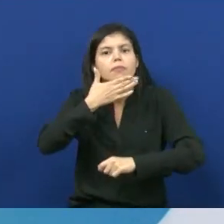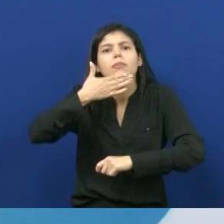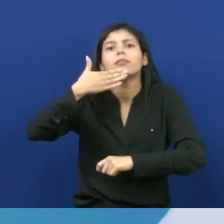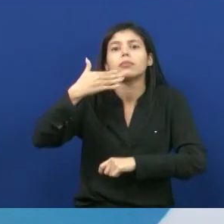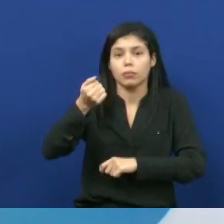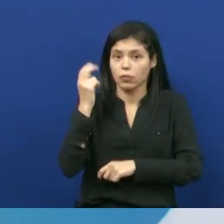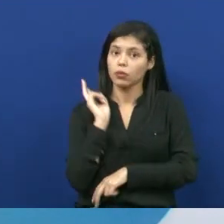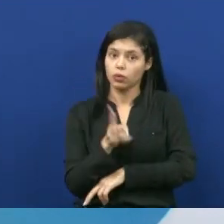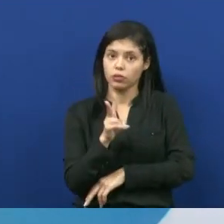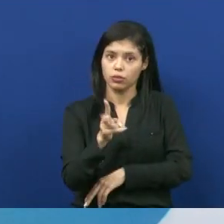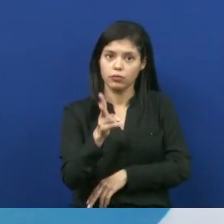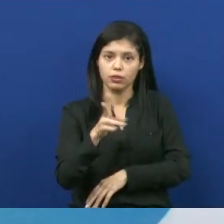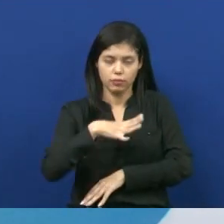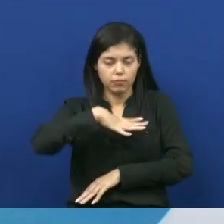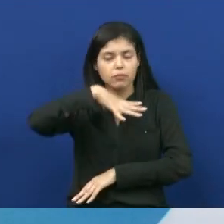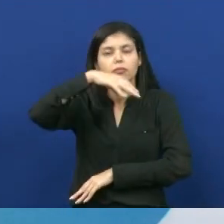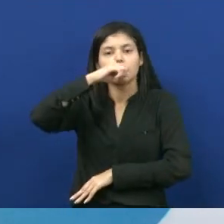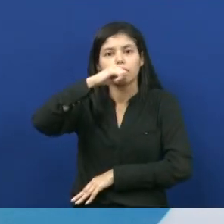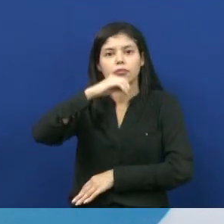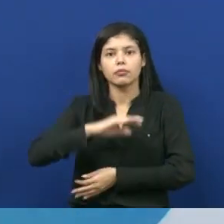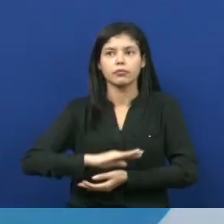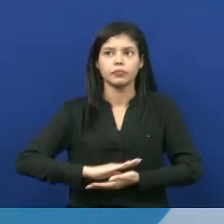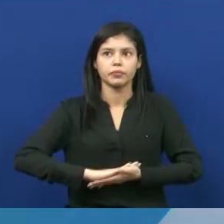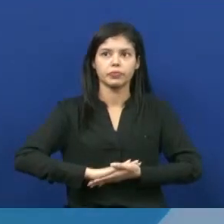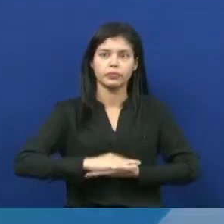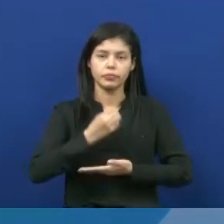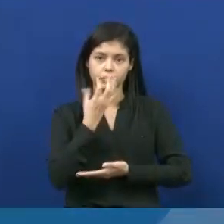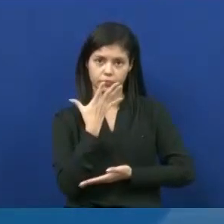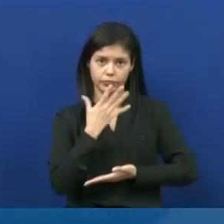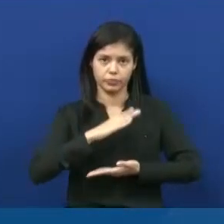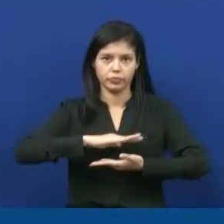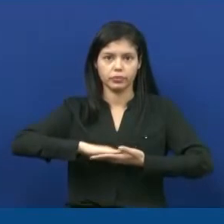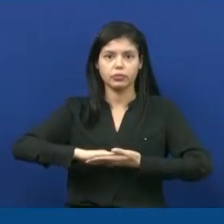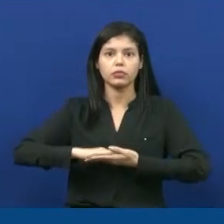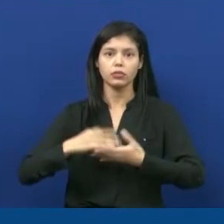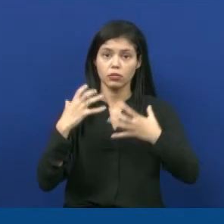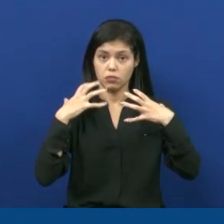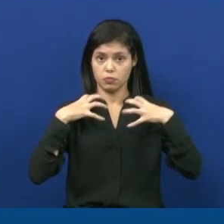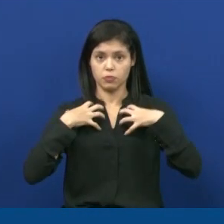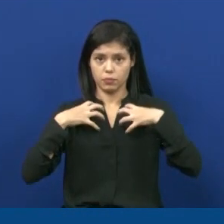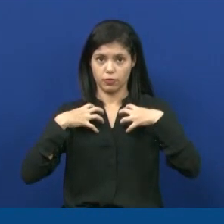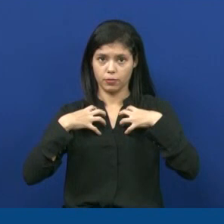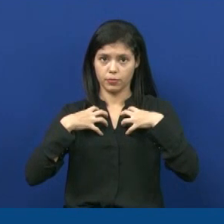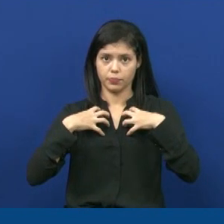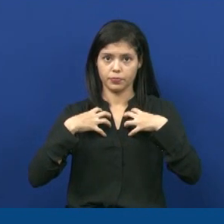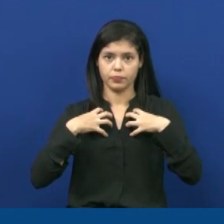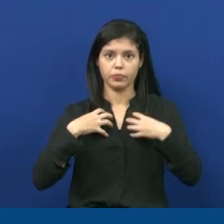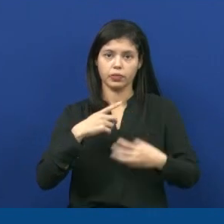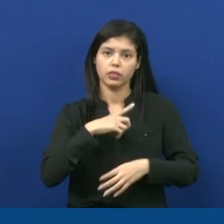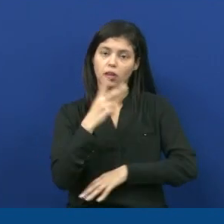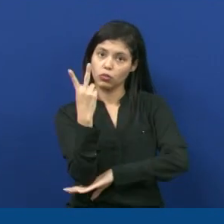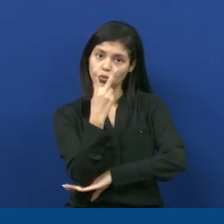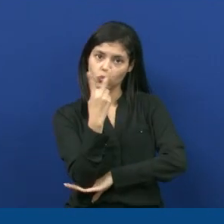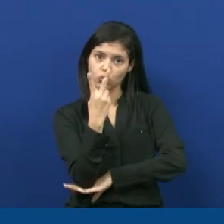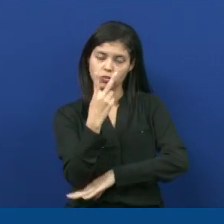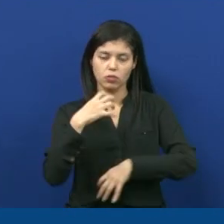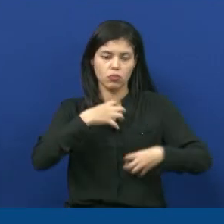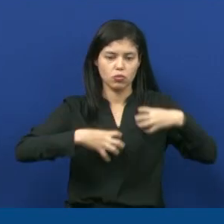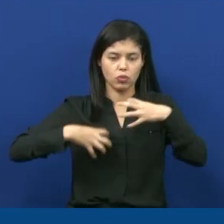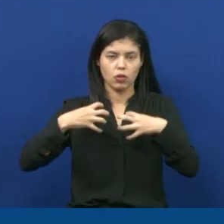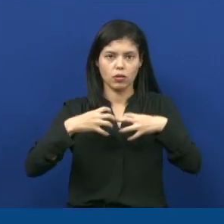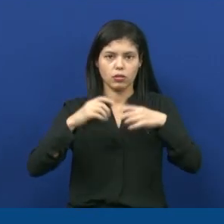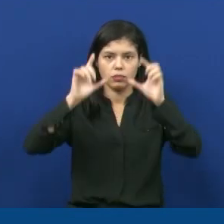que a gente continue respirando. Bom, os pulmões em si são dois órgãos de